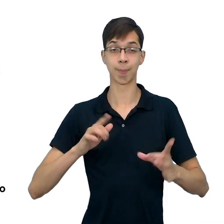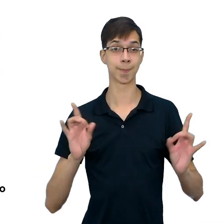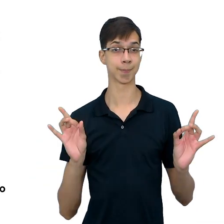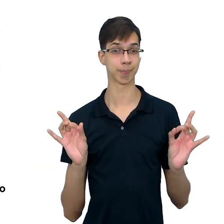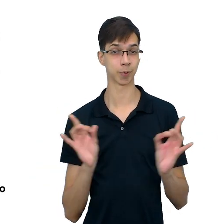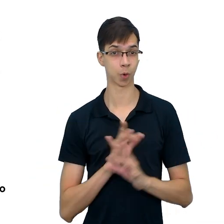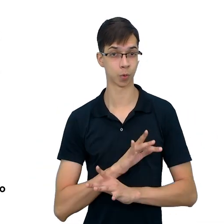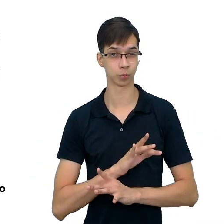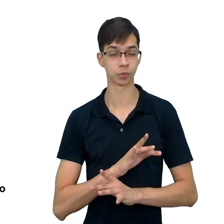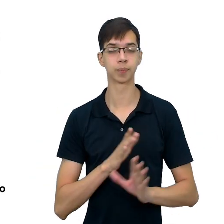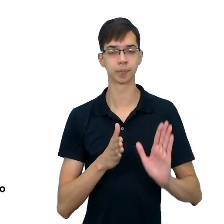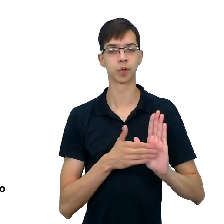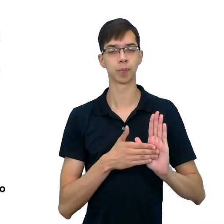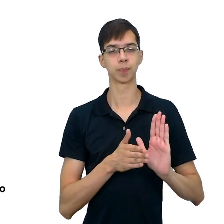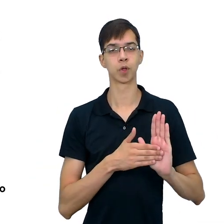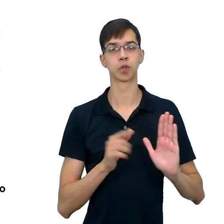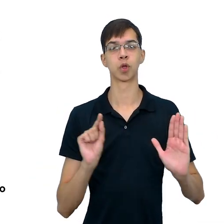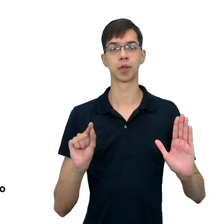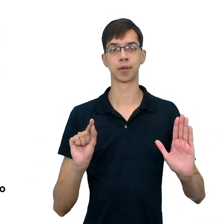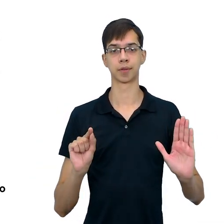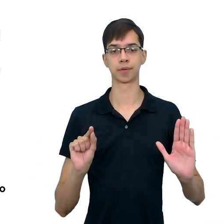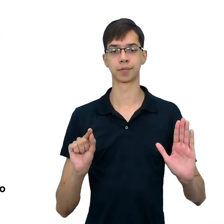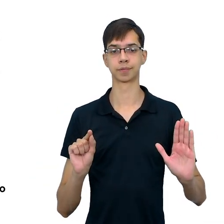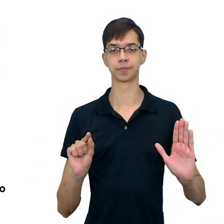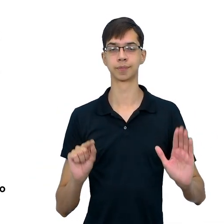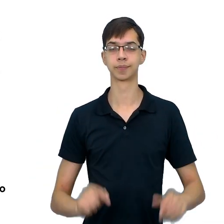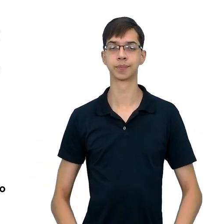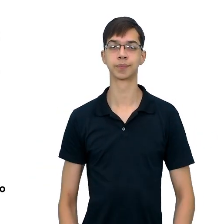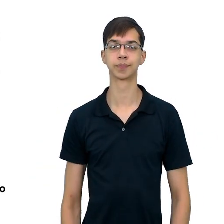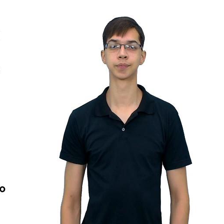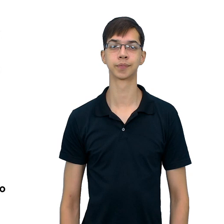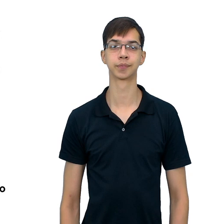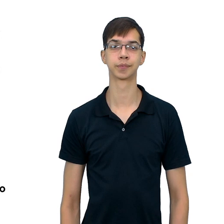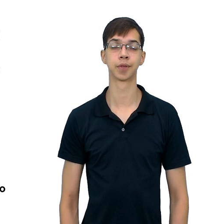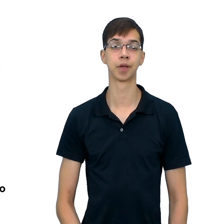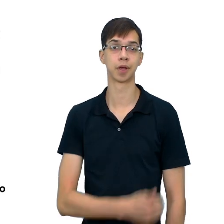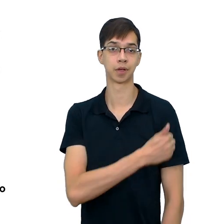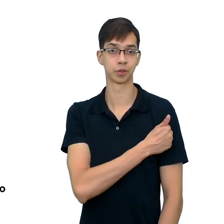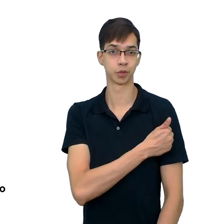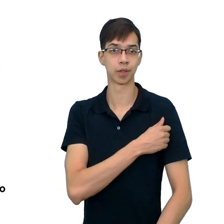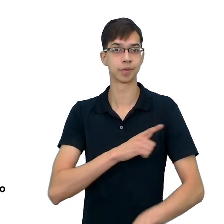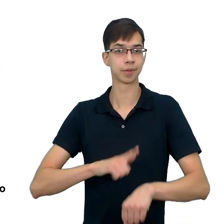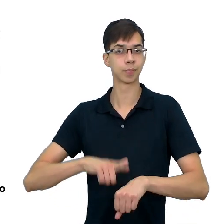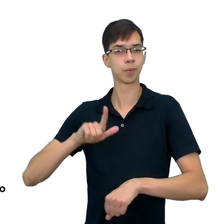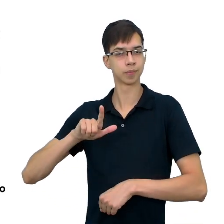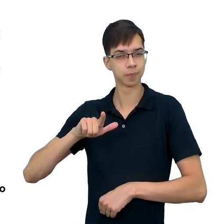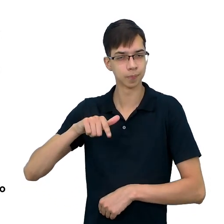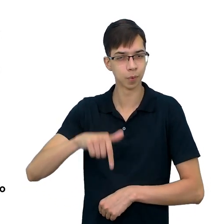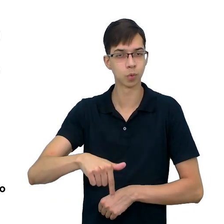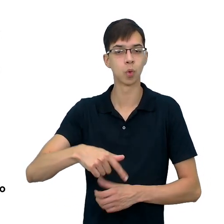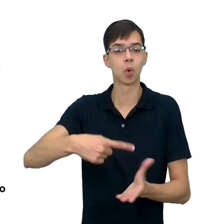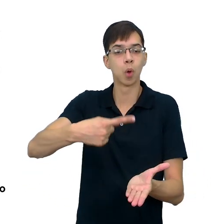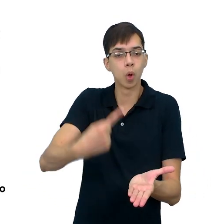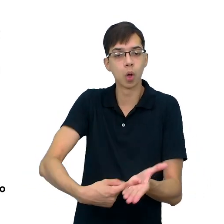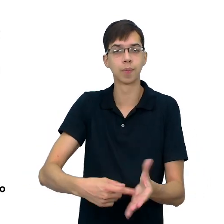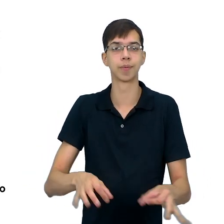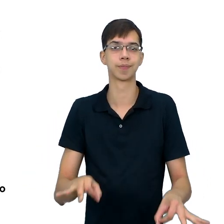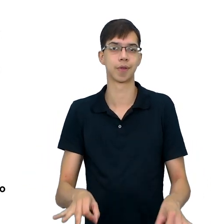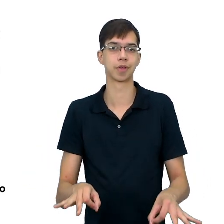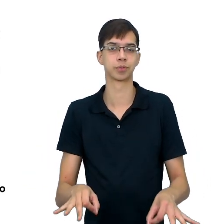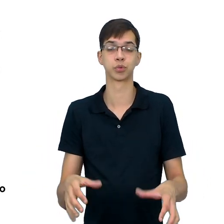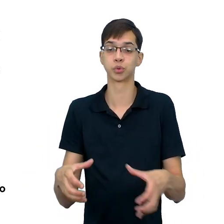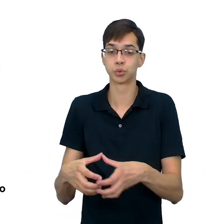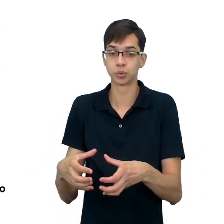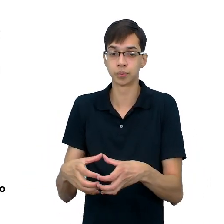proposta em uma estação, os estudantes, após um determinado tempo, previamente aí combinado, né, com a